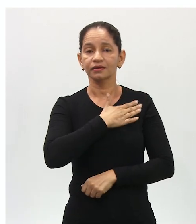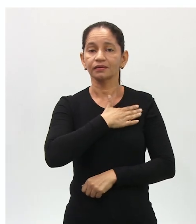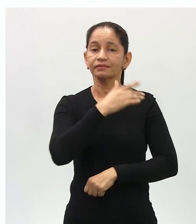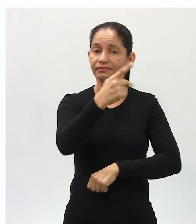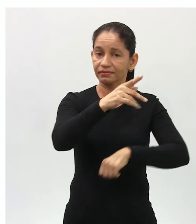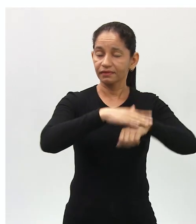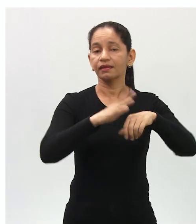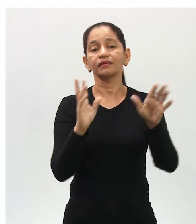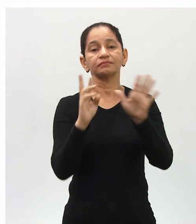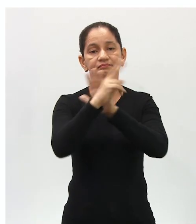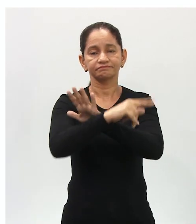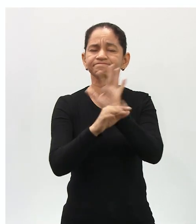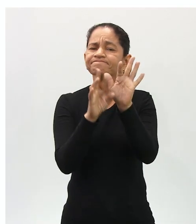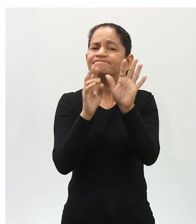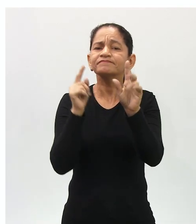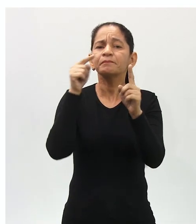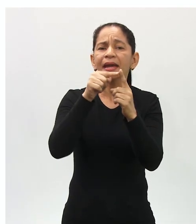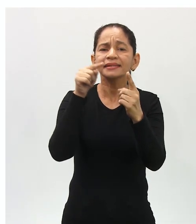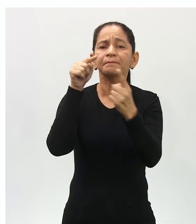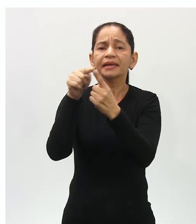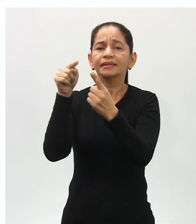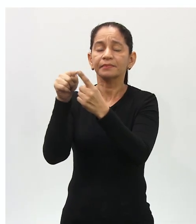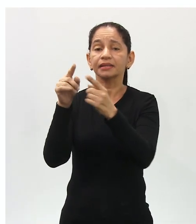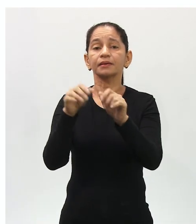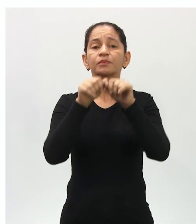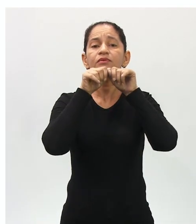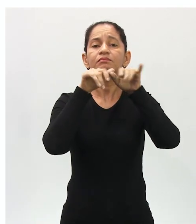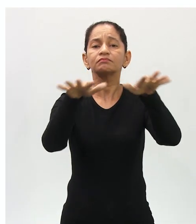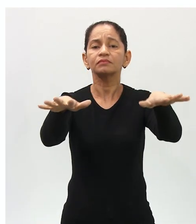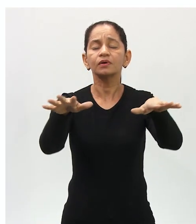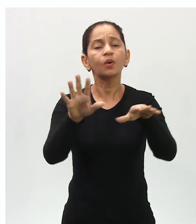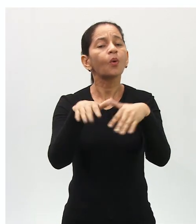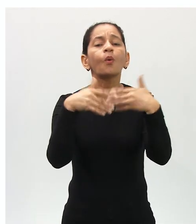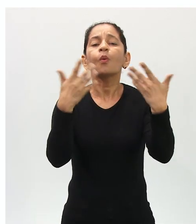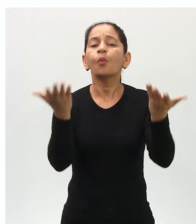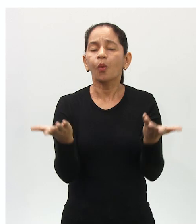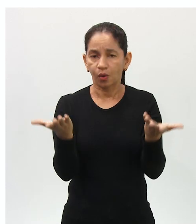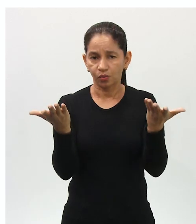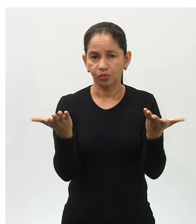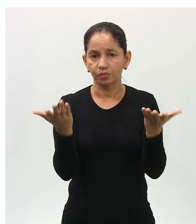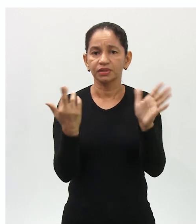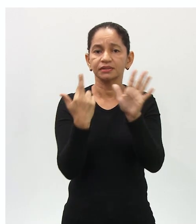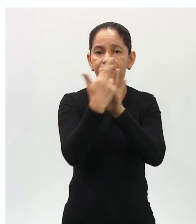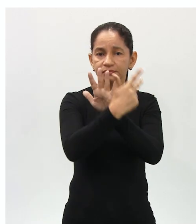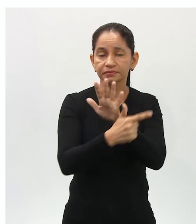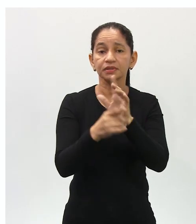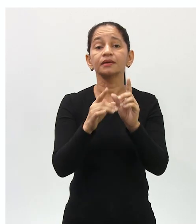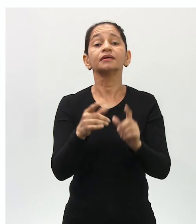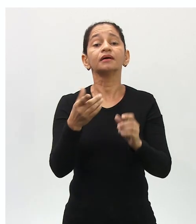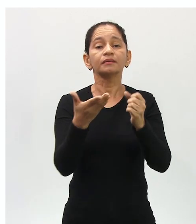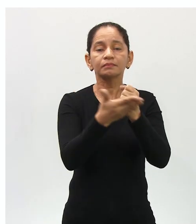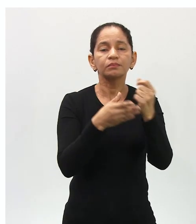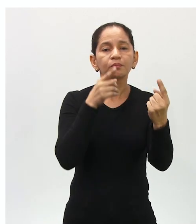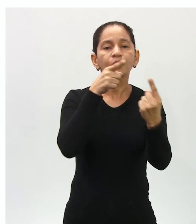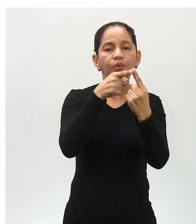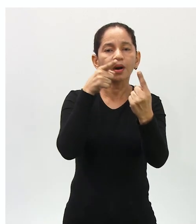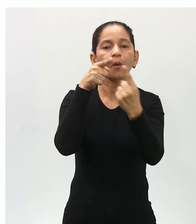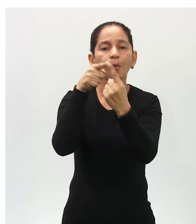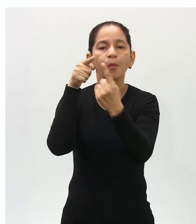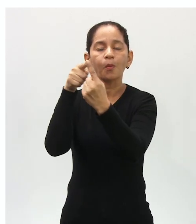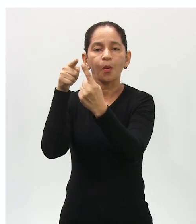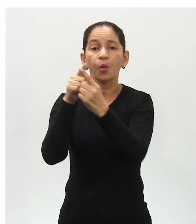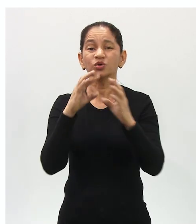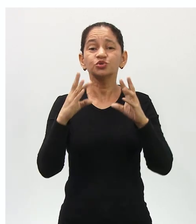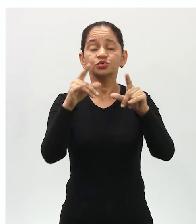plano plurianual. A abrangência, do plano plurianual, traçar diretrizes,